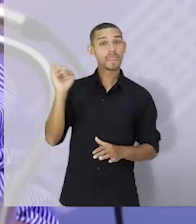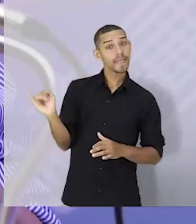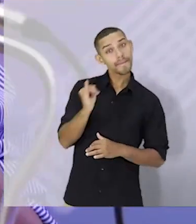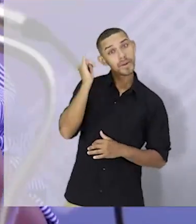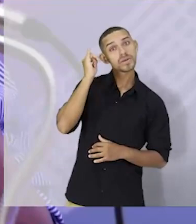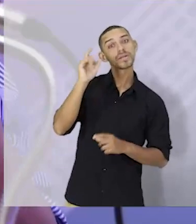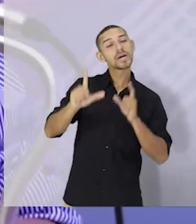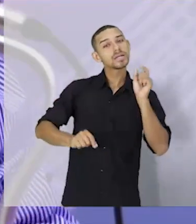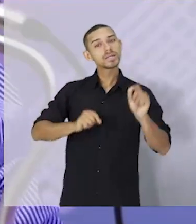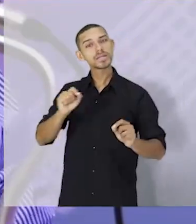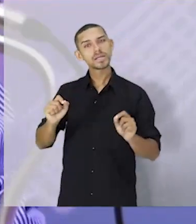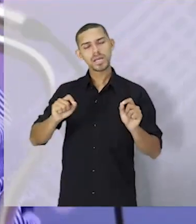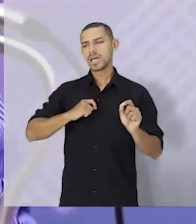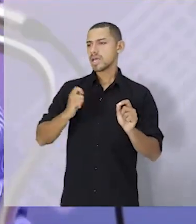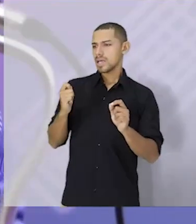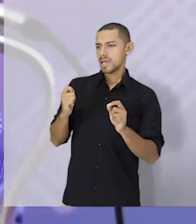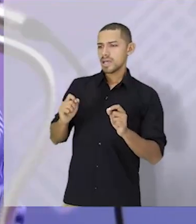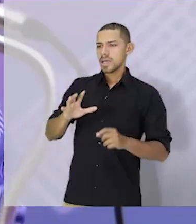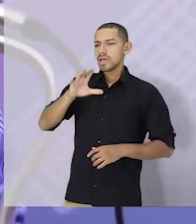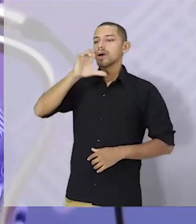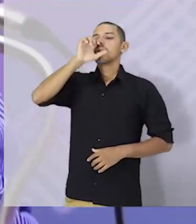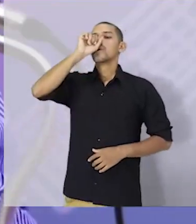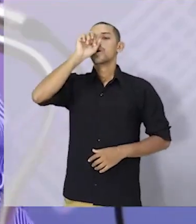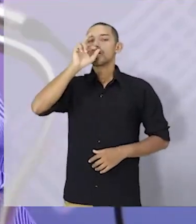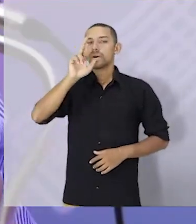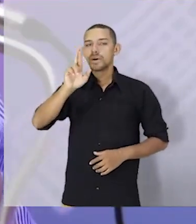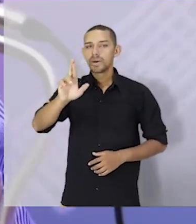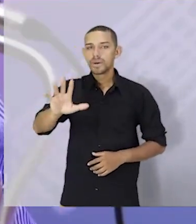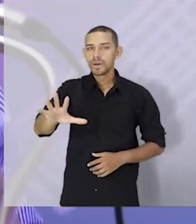importante fazer o exercício de respiração,